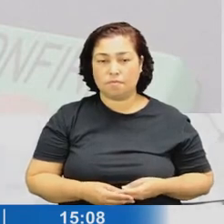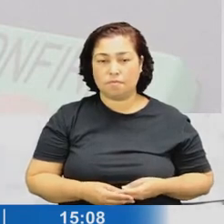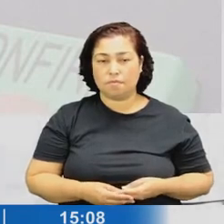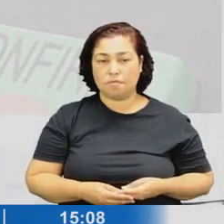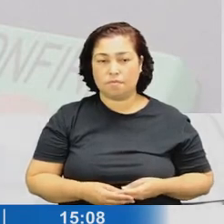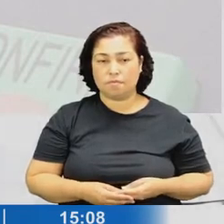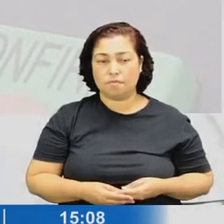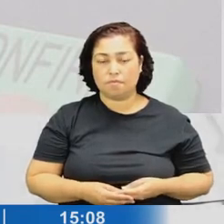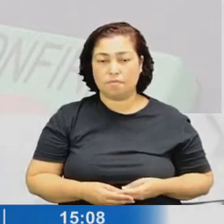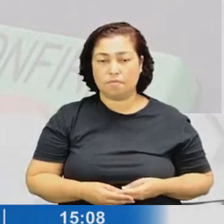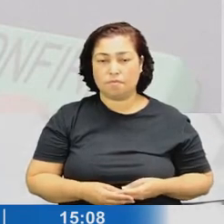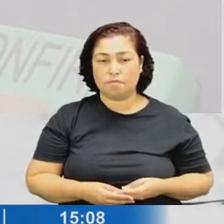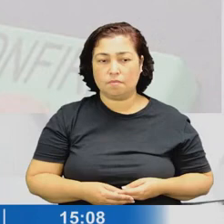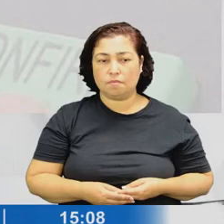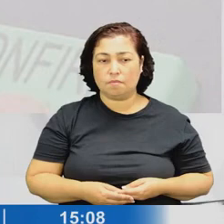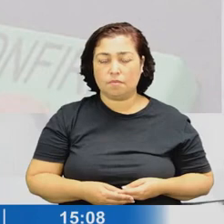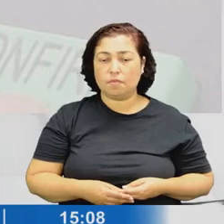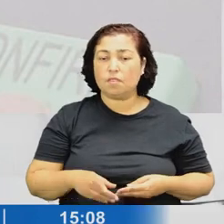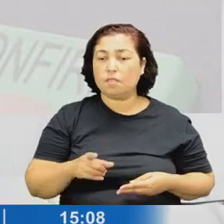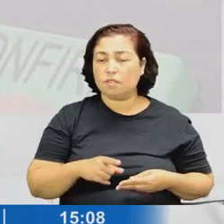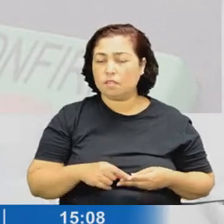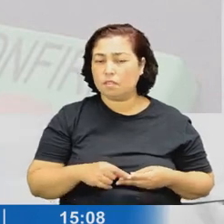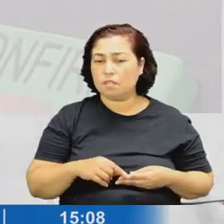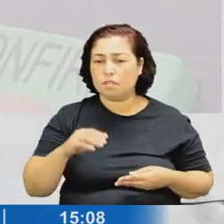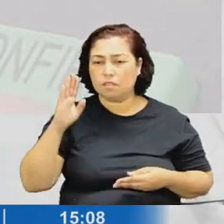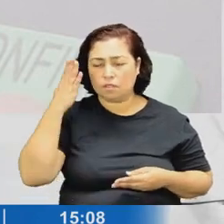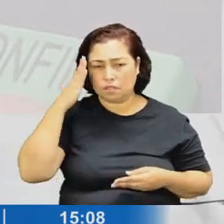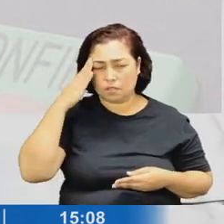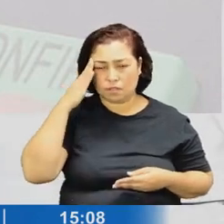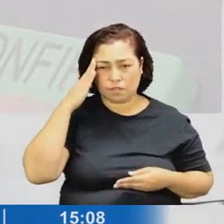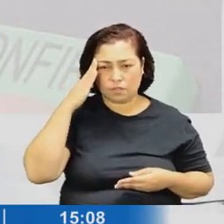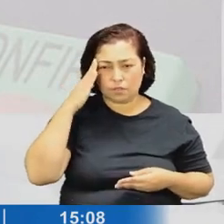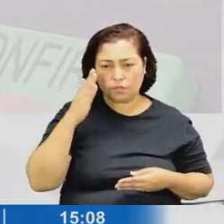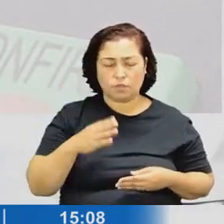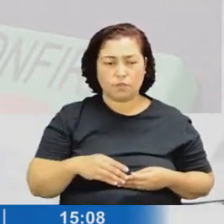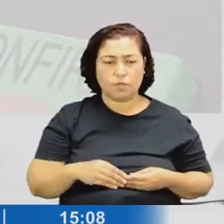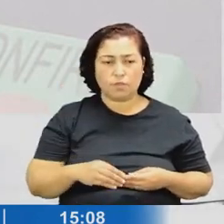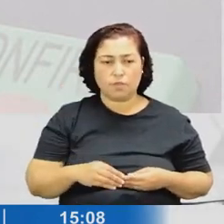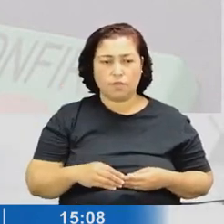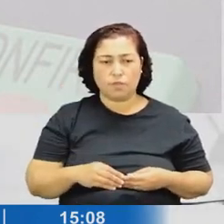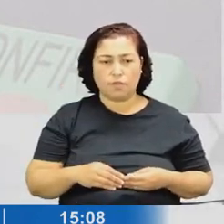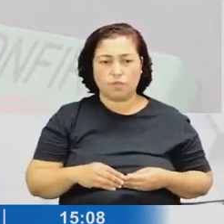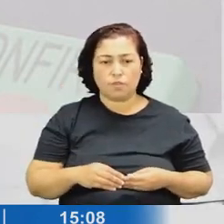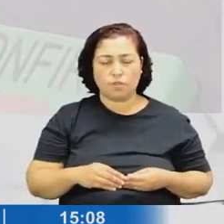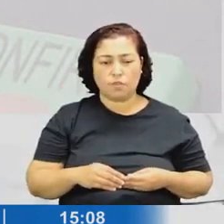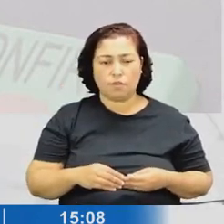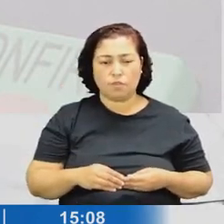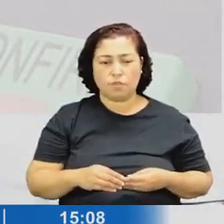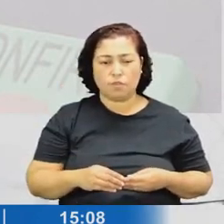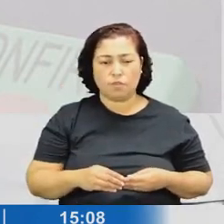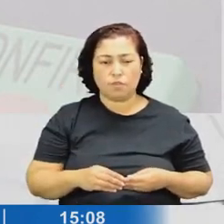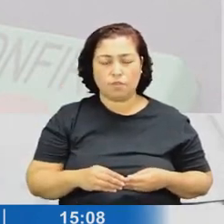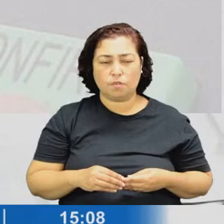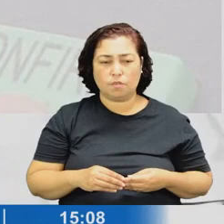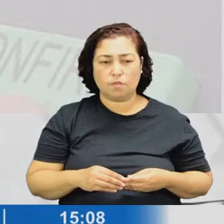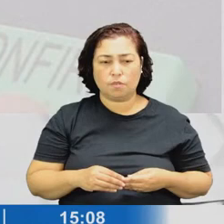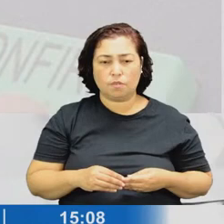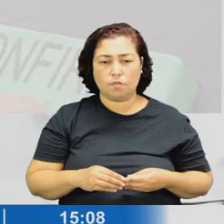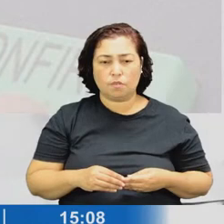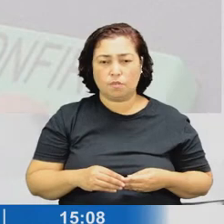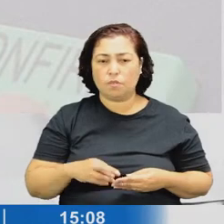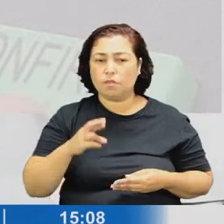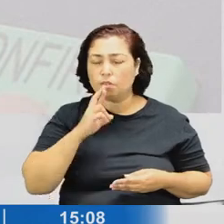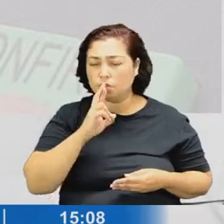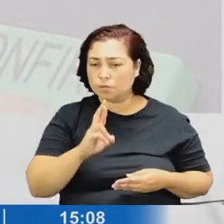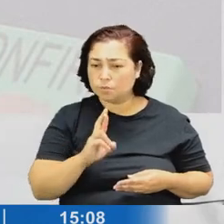o comentário no post ele é um dos canais que você entender dor e desejo legal aí é um canal ótimo inclusive né gestão de resposta é uma